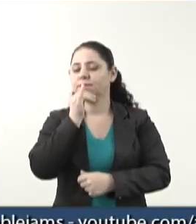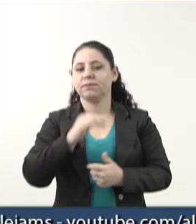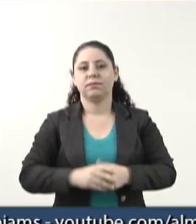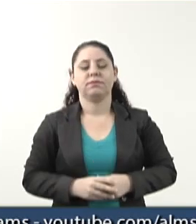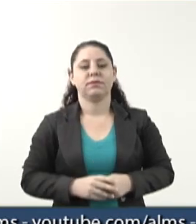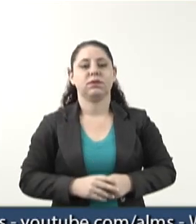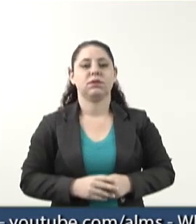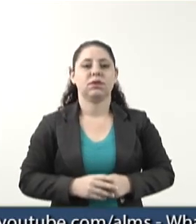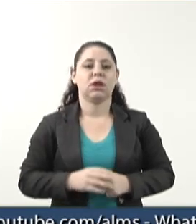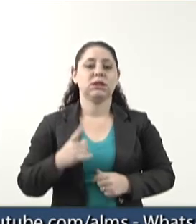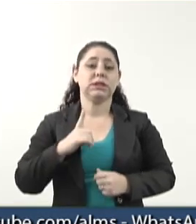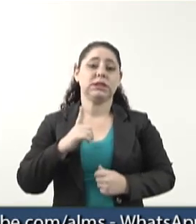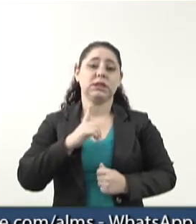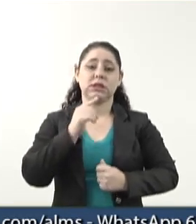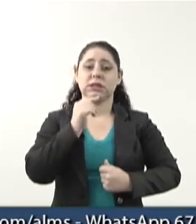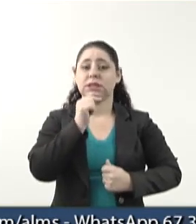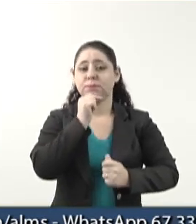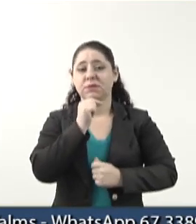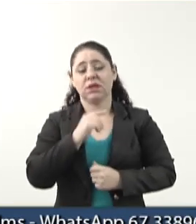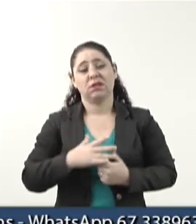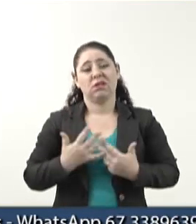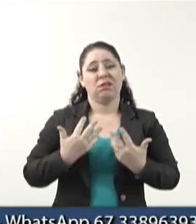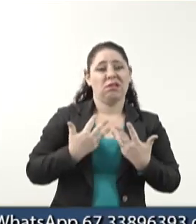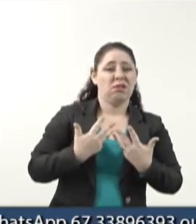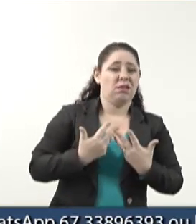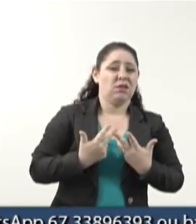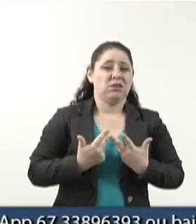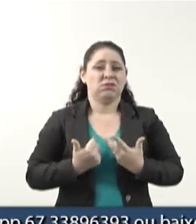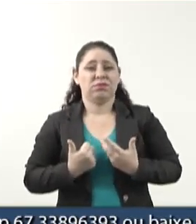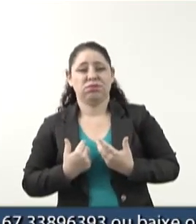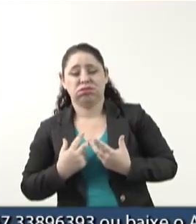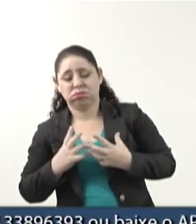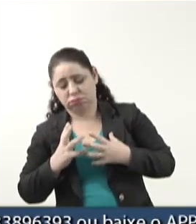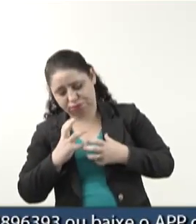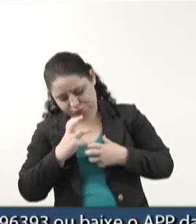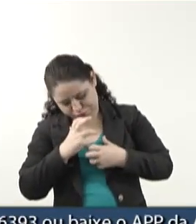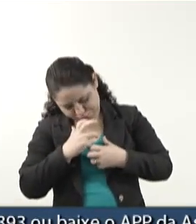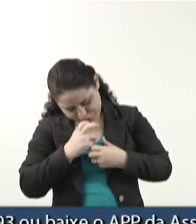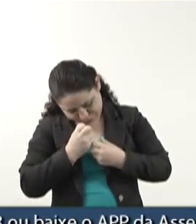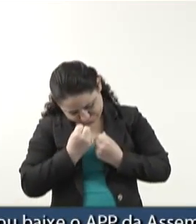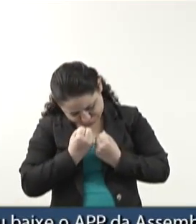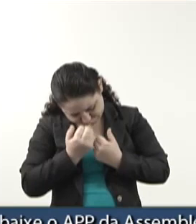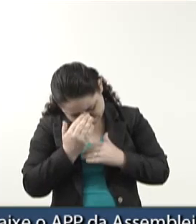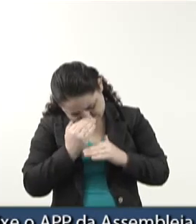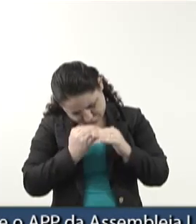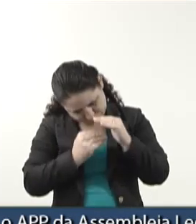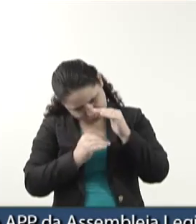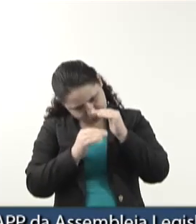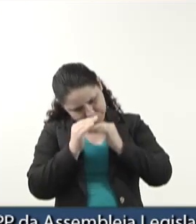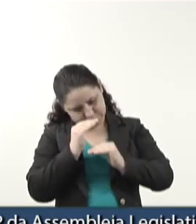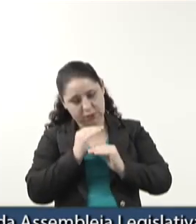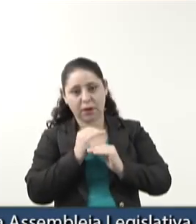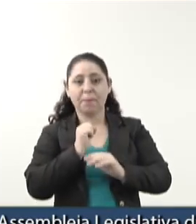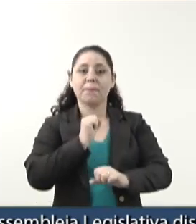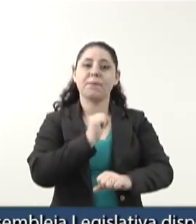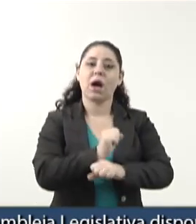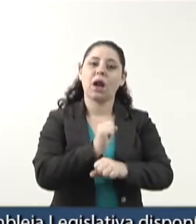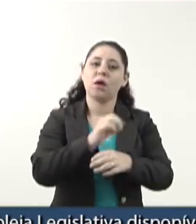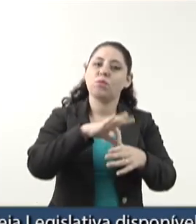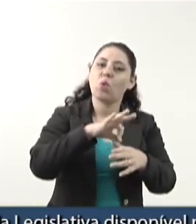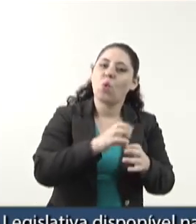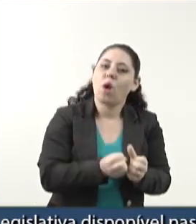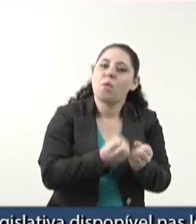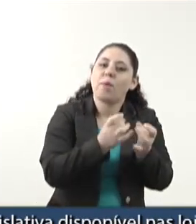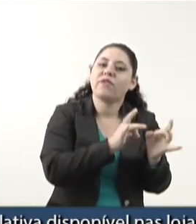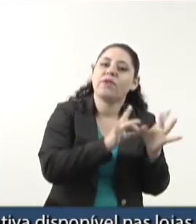em apatia, não pode entrar em desânimo, não pode entrar em depressão e parar de produzir, porque